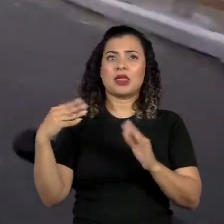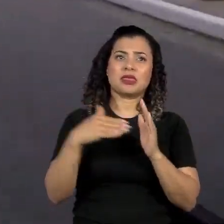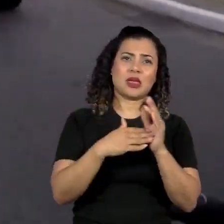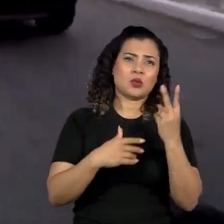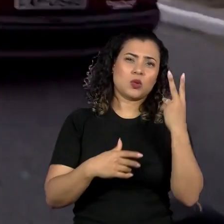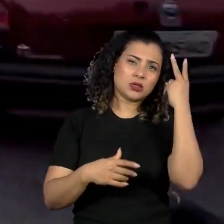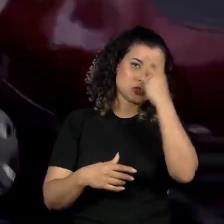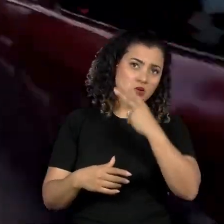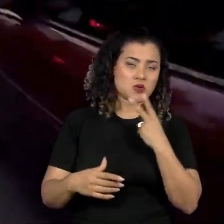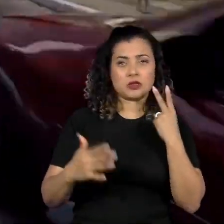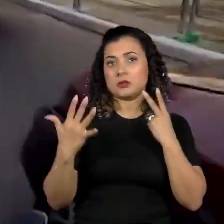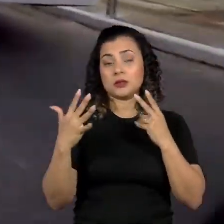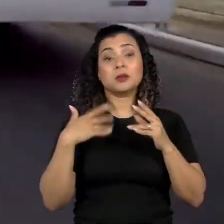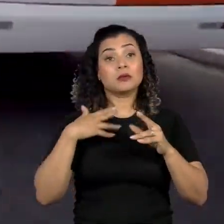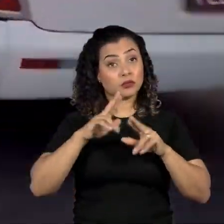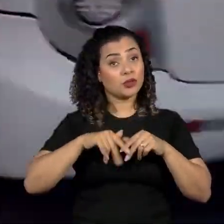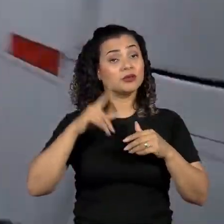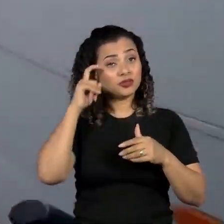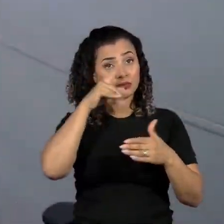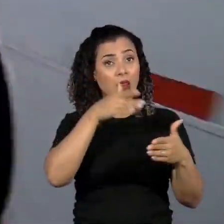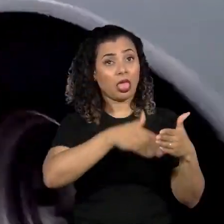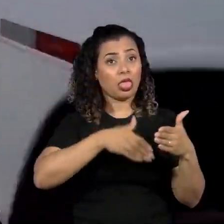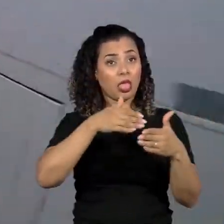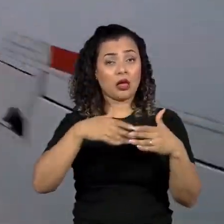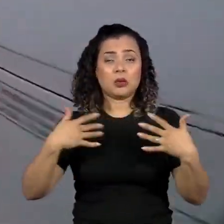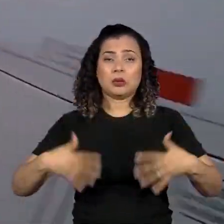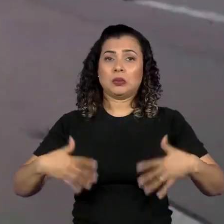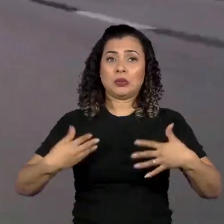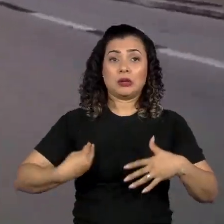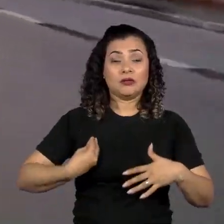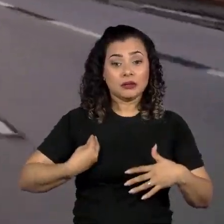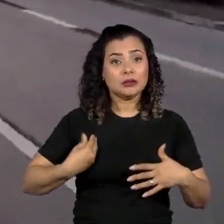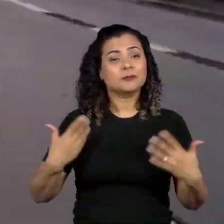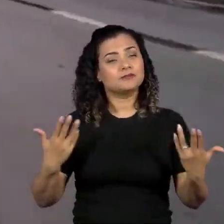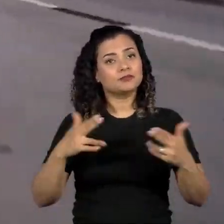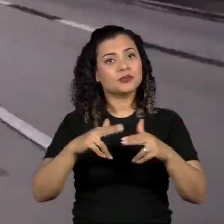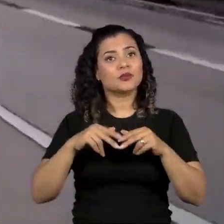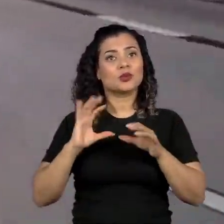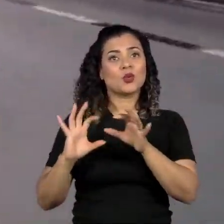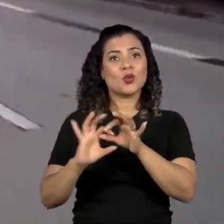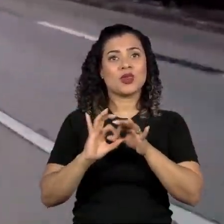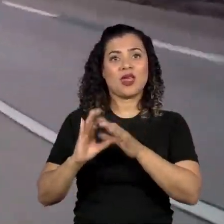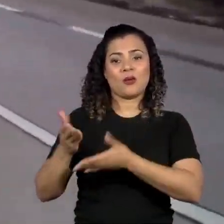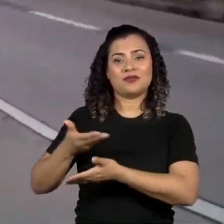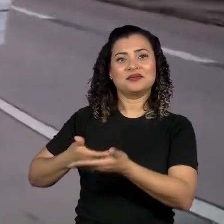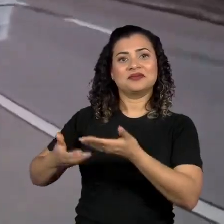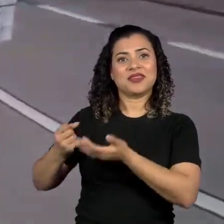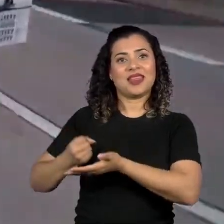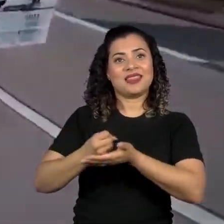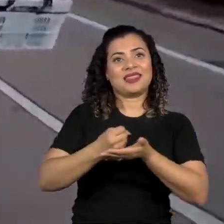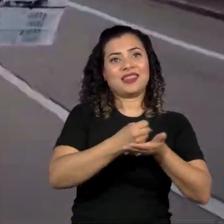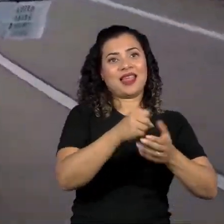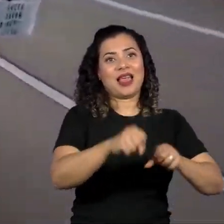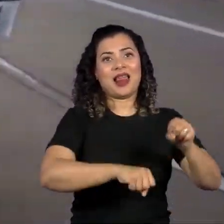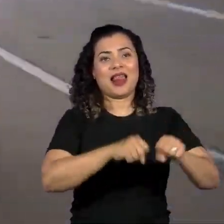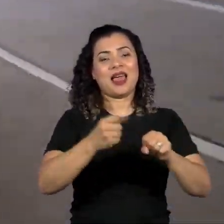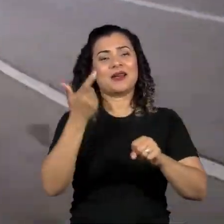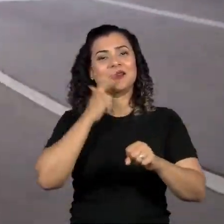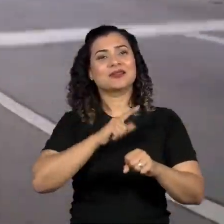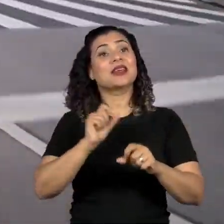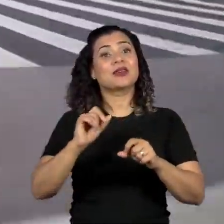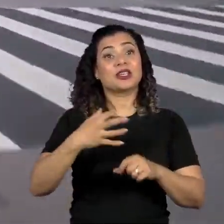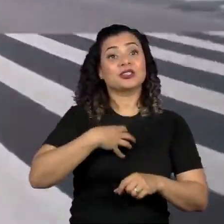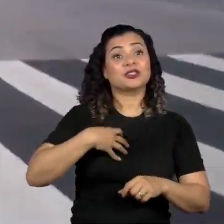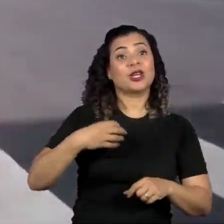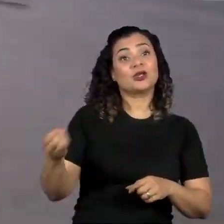Com tantas diversidades, tantas dificuldades que o entregador pode enfrentar na rua, eu acredito que a união dos próprios entregadores pode encontrar novas